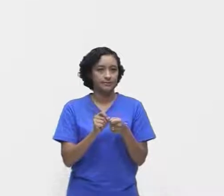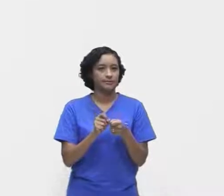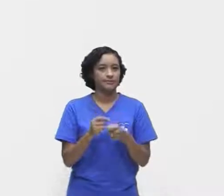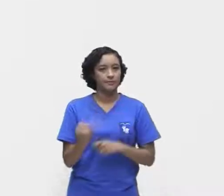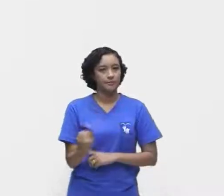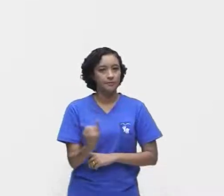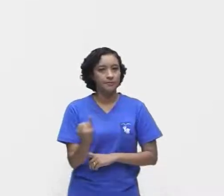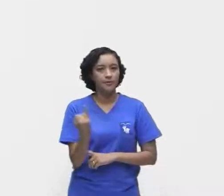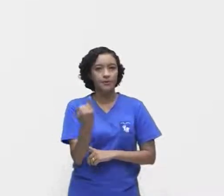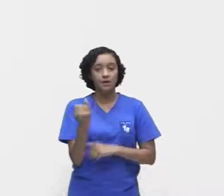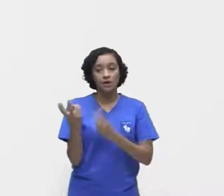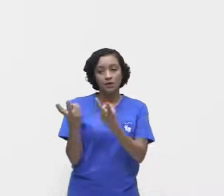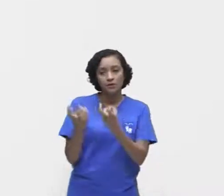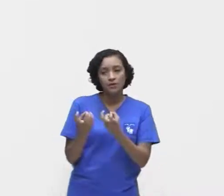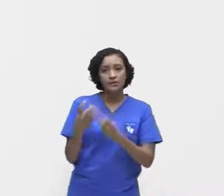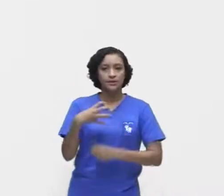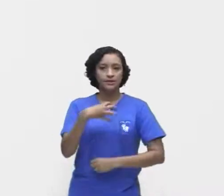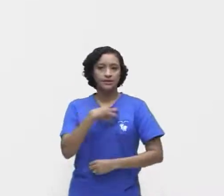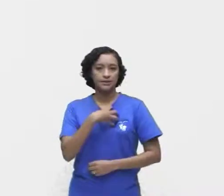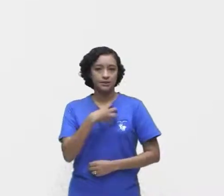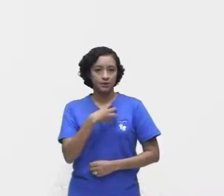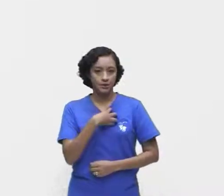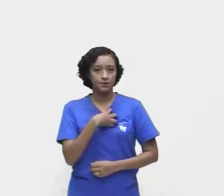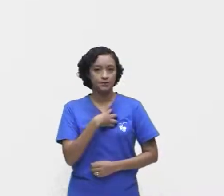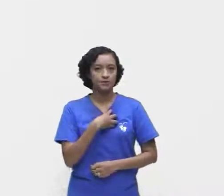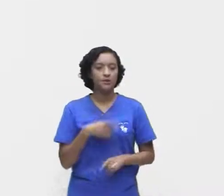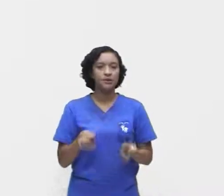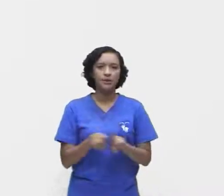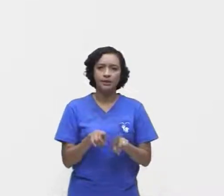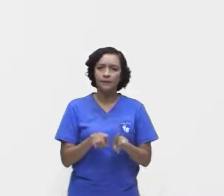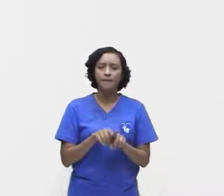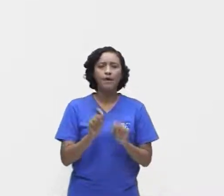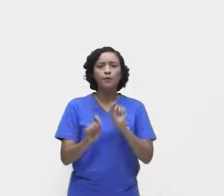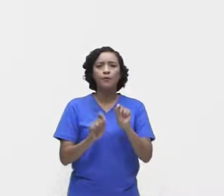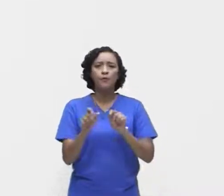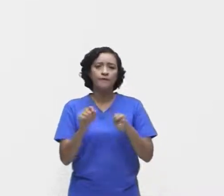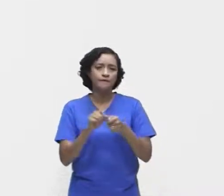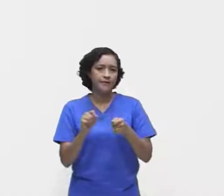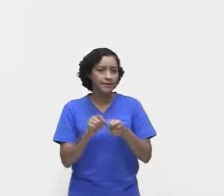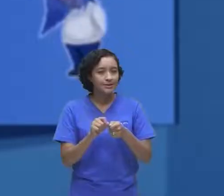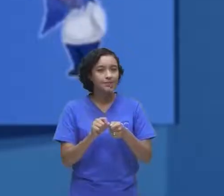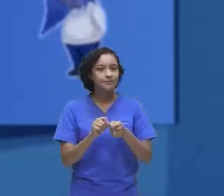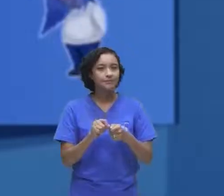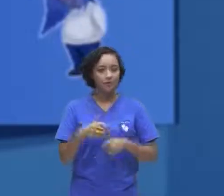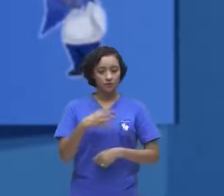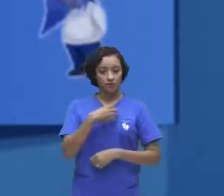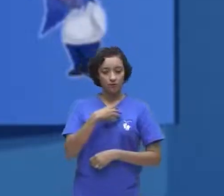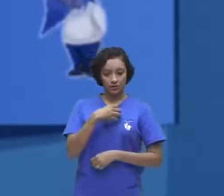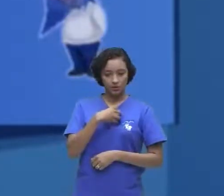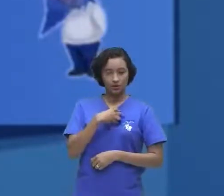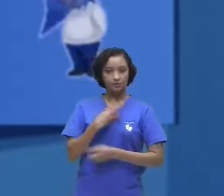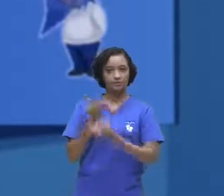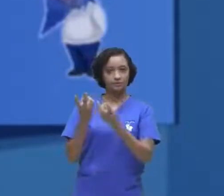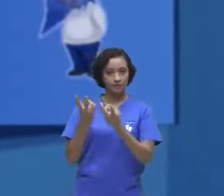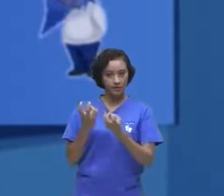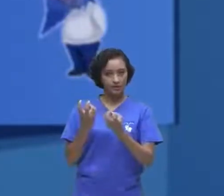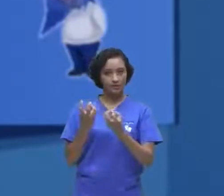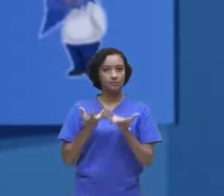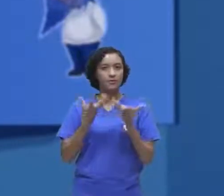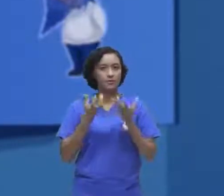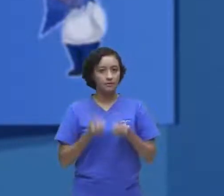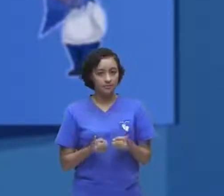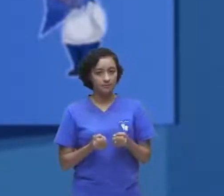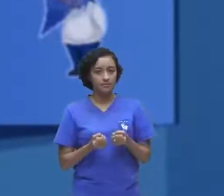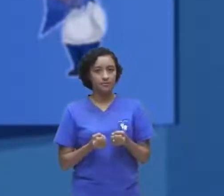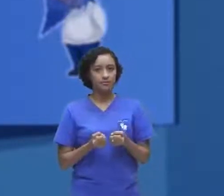reconhecer, sentir, mas saber lidar com cada situação. Então, eu estou sentindo, eu reconheço, eu sei lidar com isso,